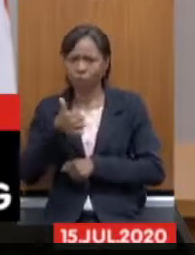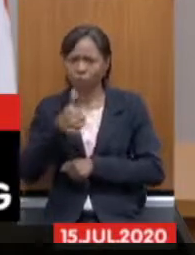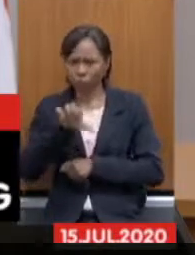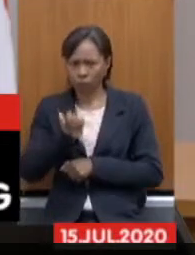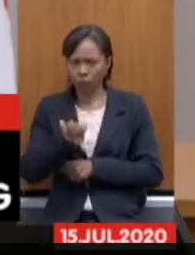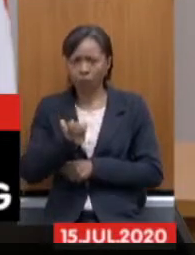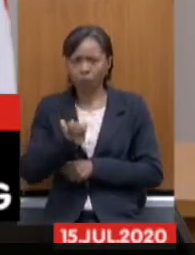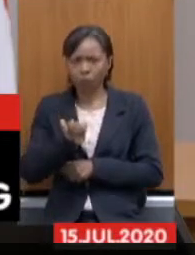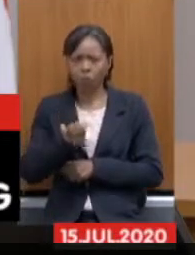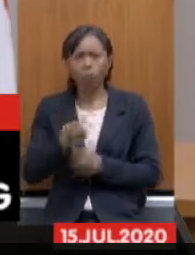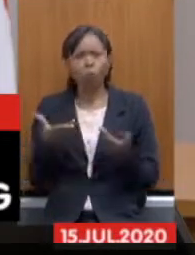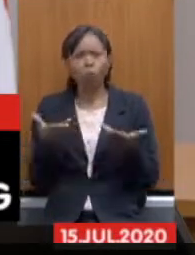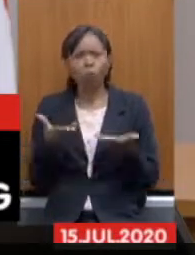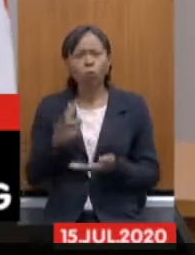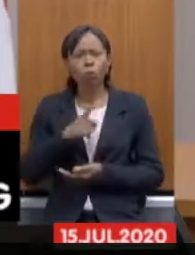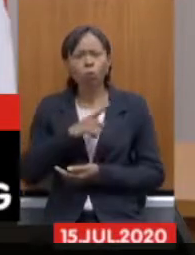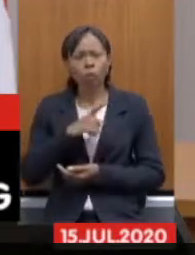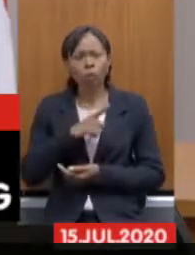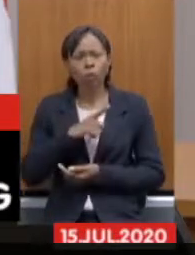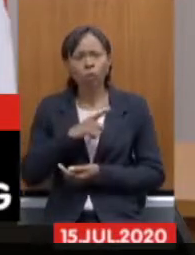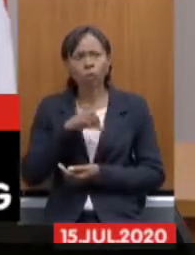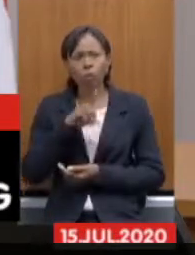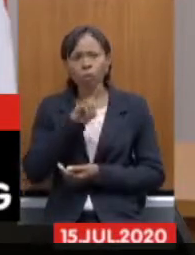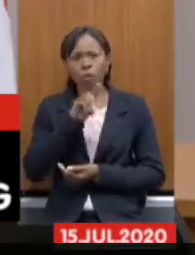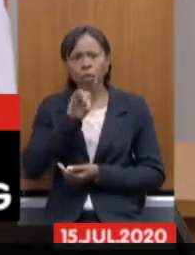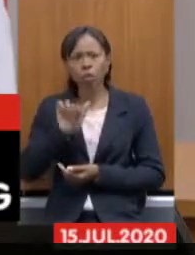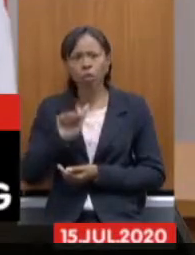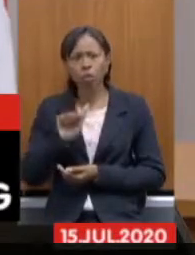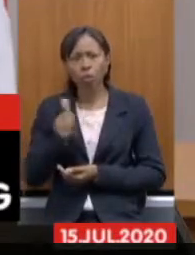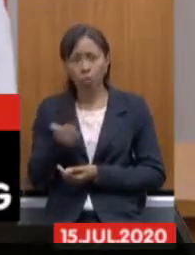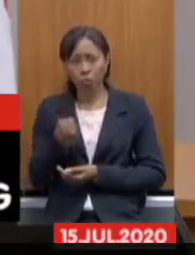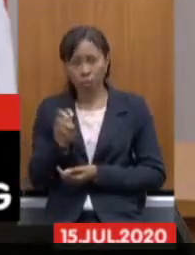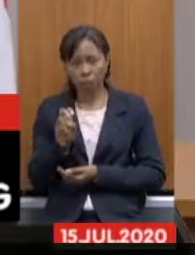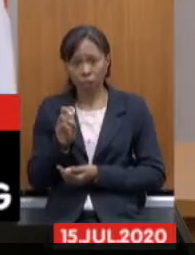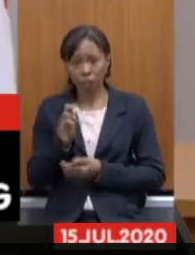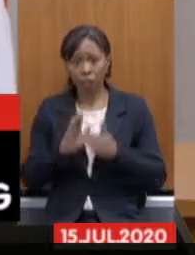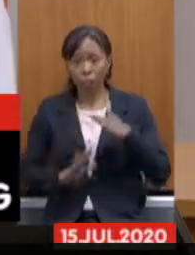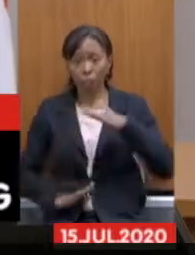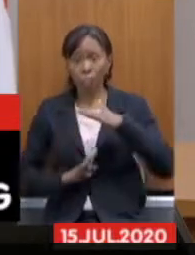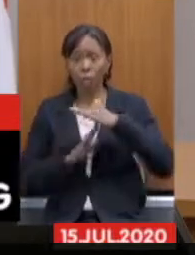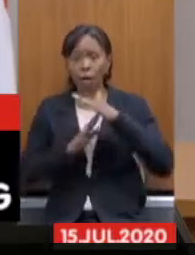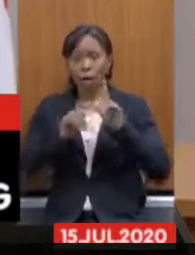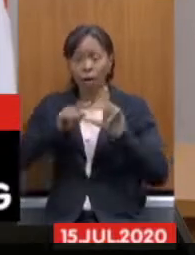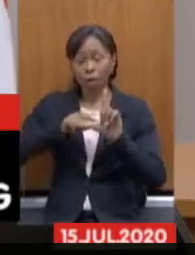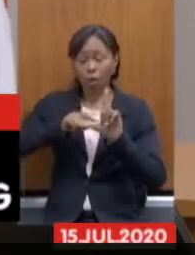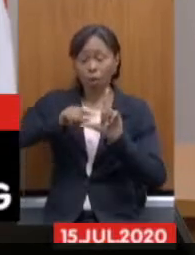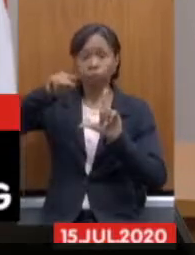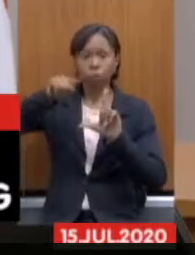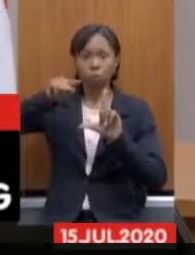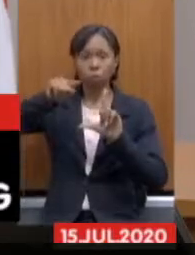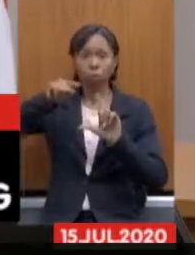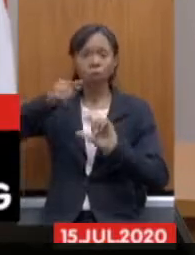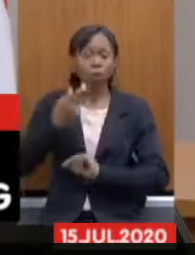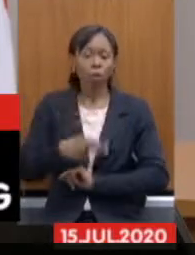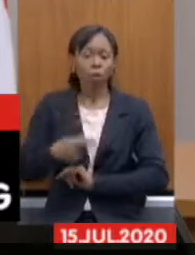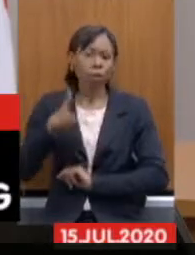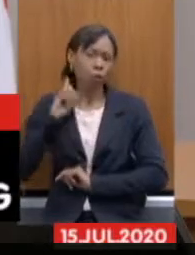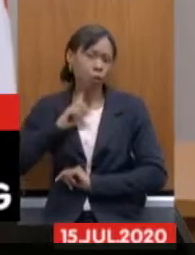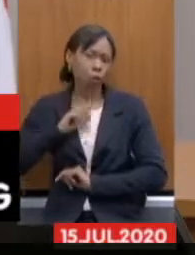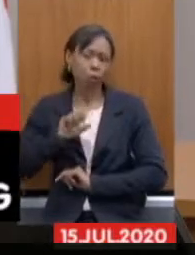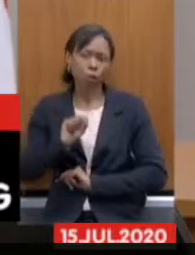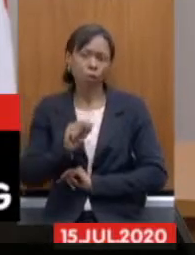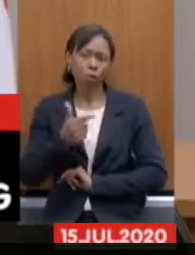é dia 15 o pico e em minas gerais